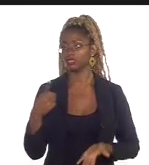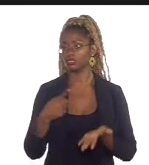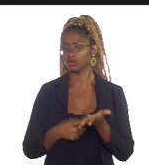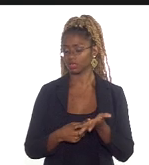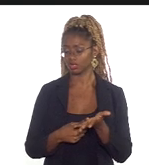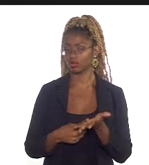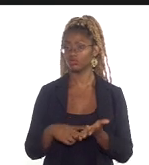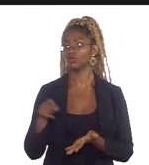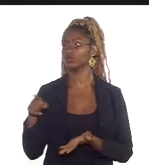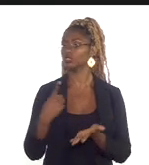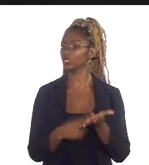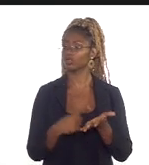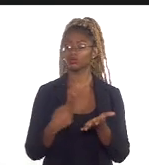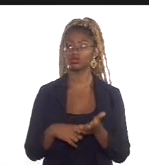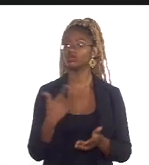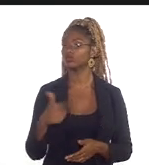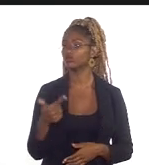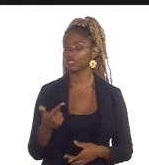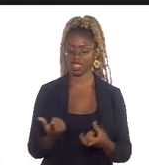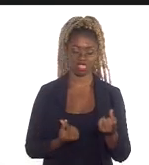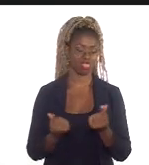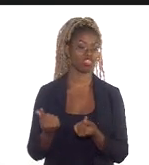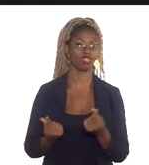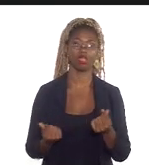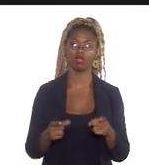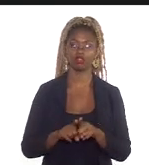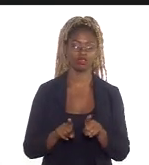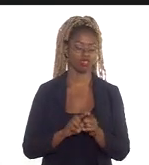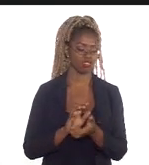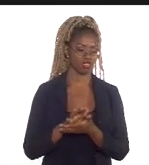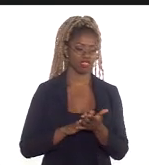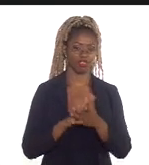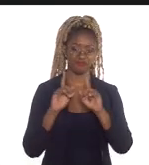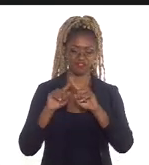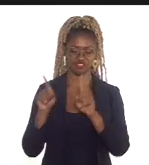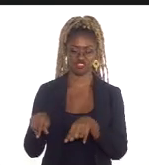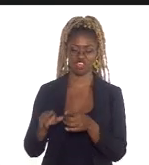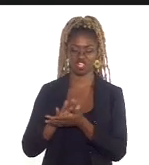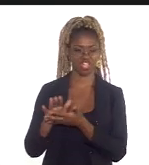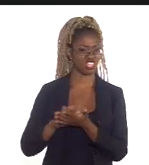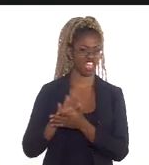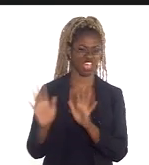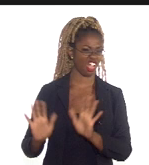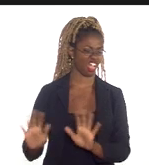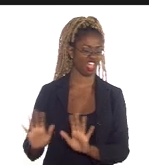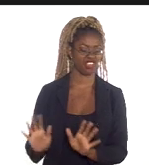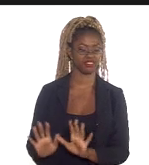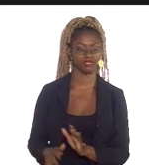é um acordo que não envolve nem recursos financeiros, nem humanos. A Cefaz vai fazer